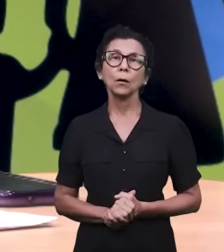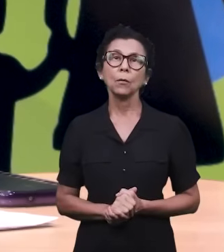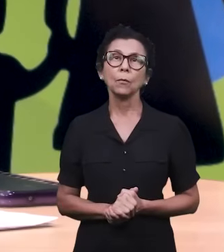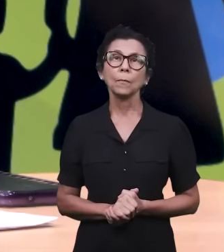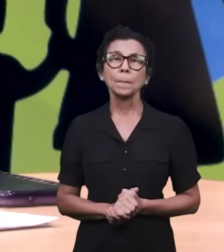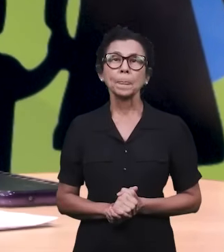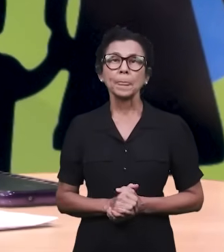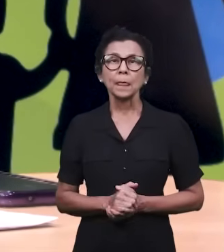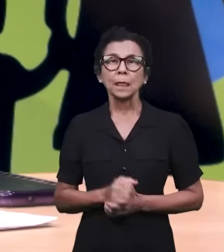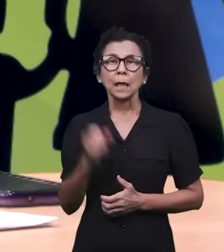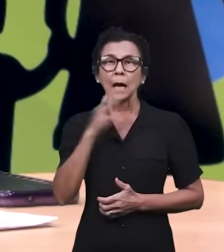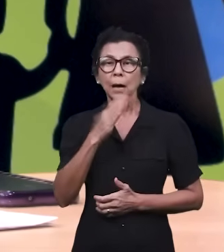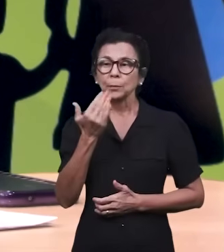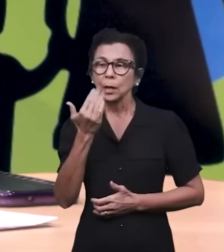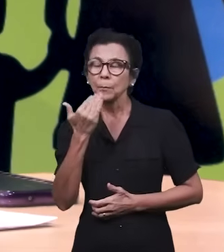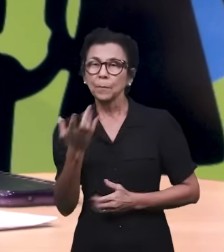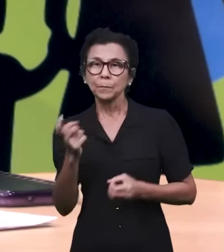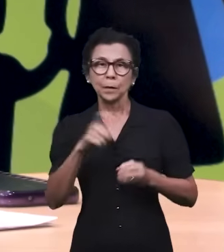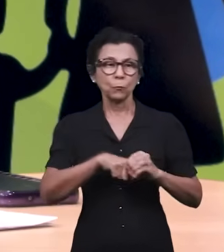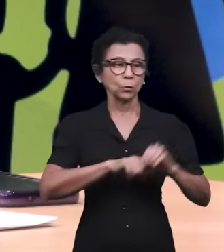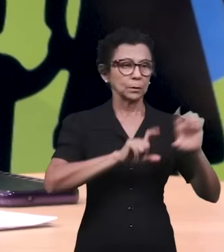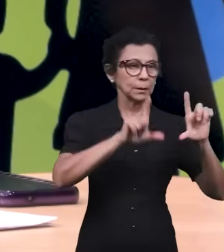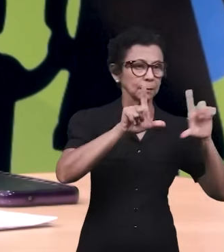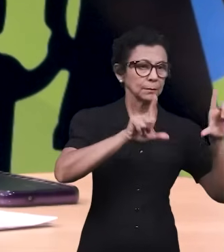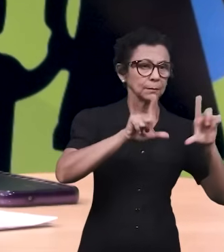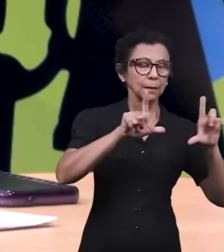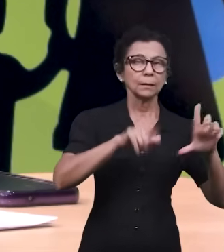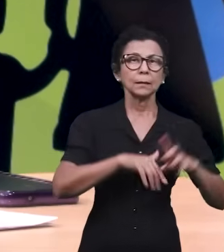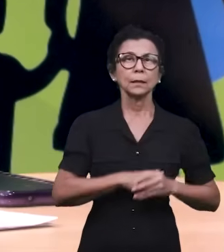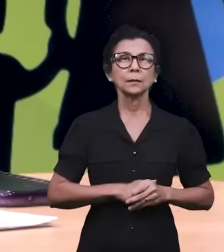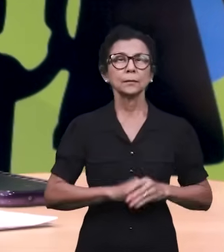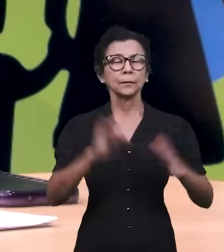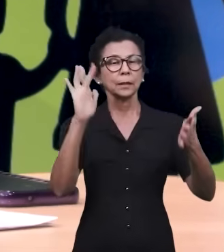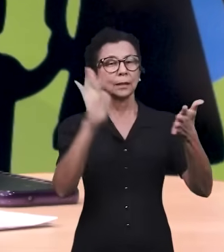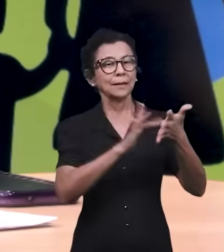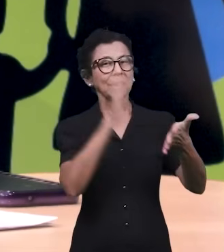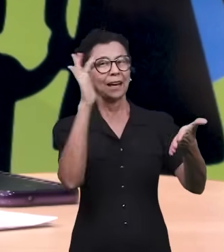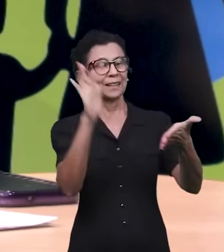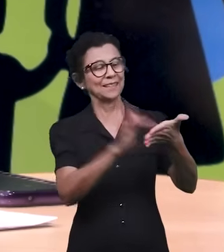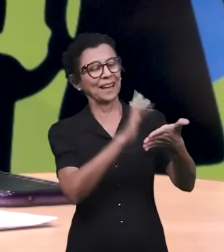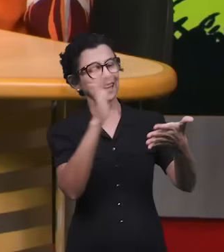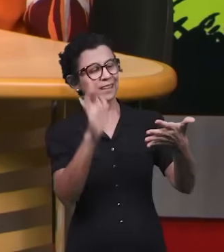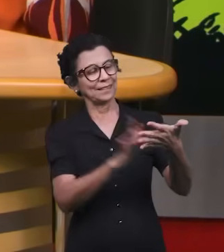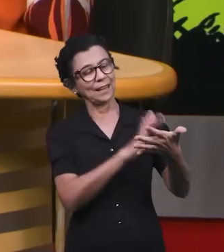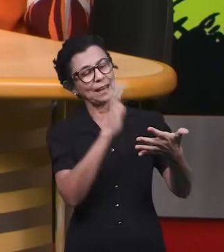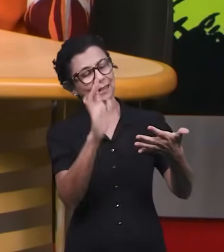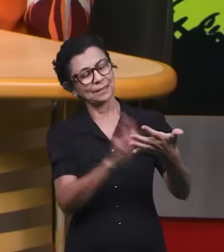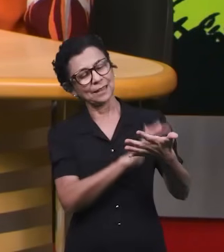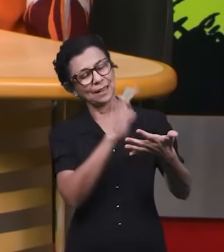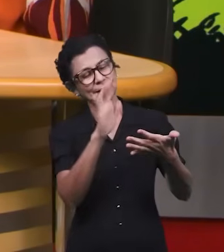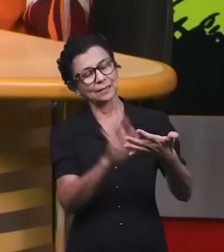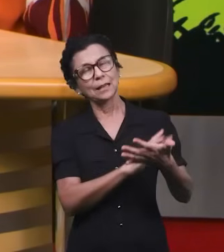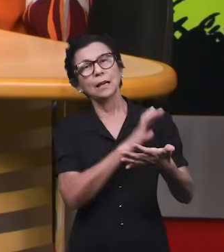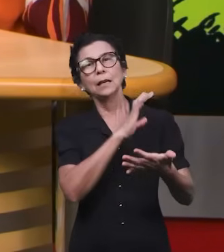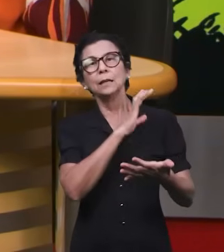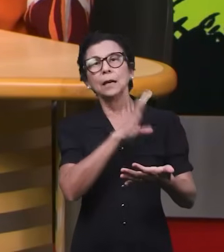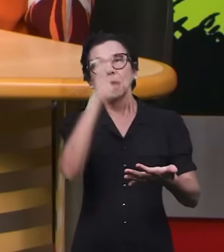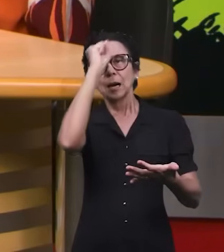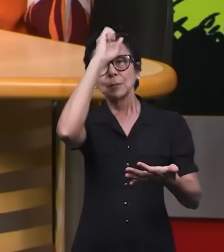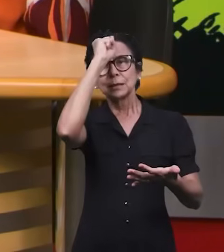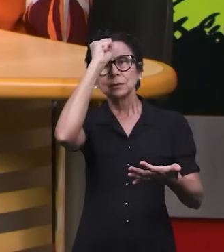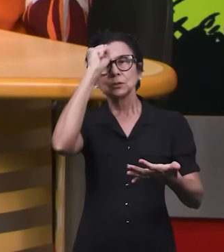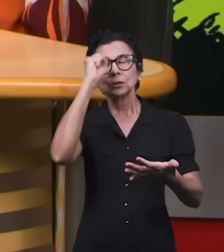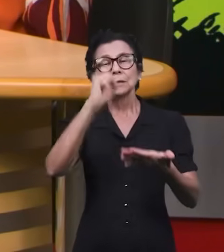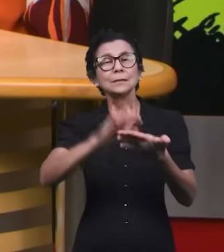ela quer voltar para a tela. E aí elas ficam passando o dedinho, né? Passando, não aprendem nada. Há